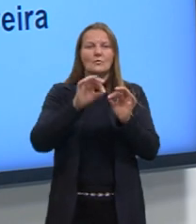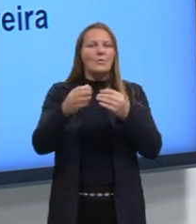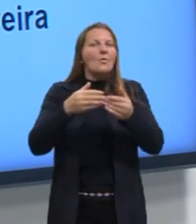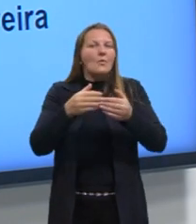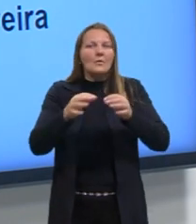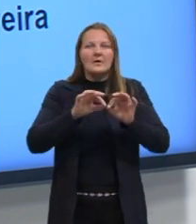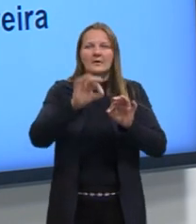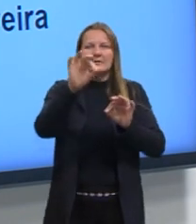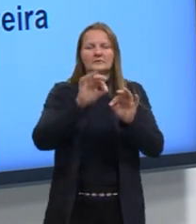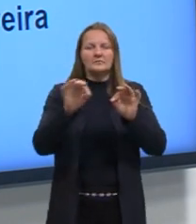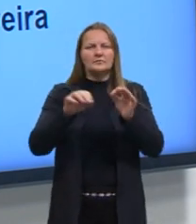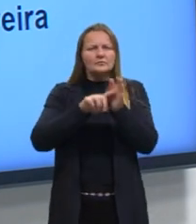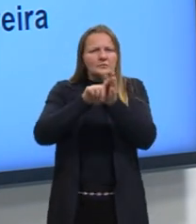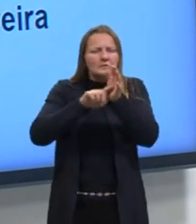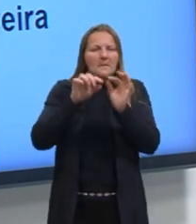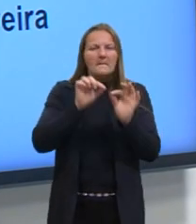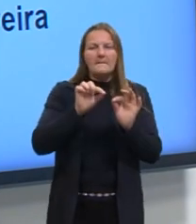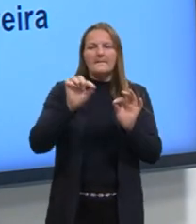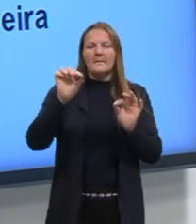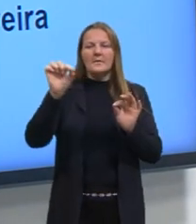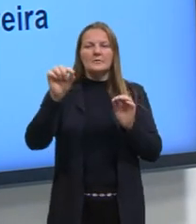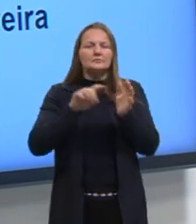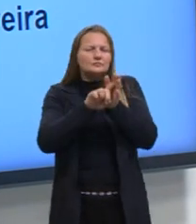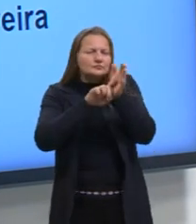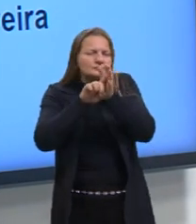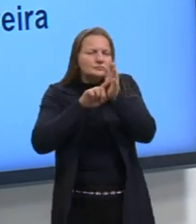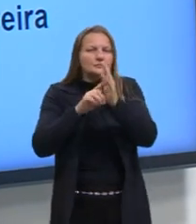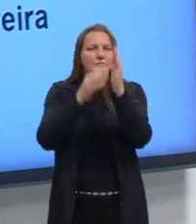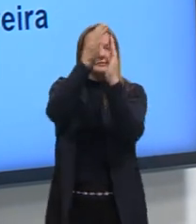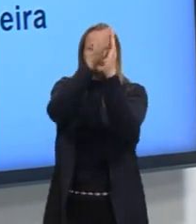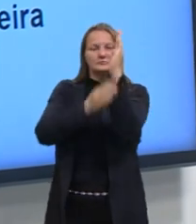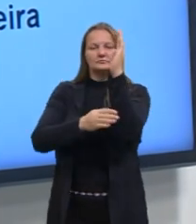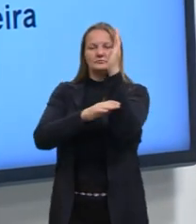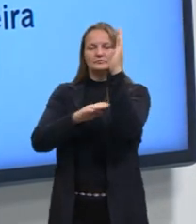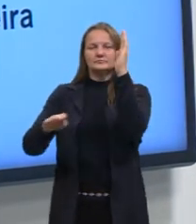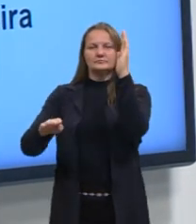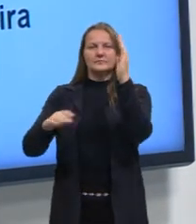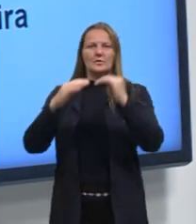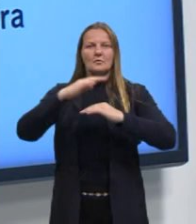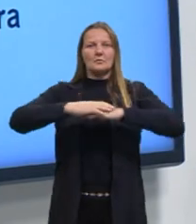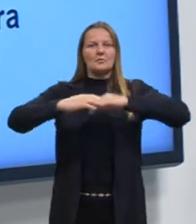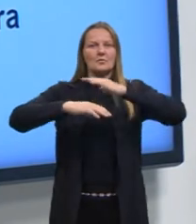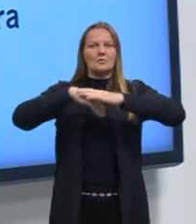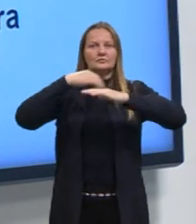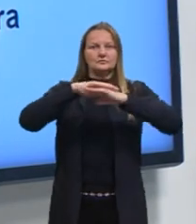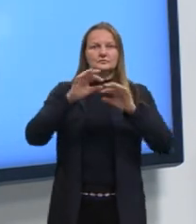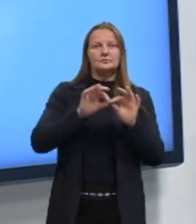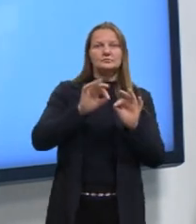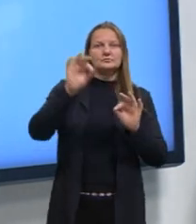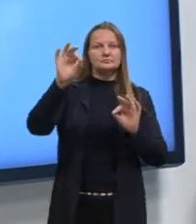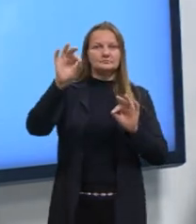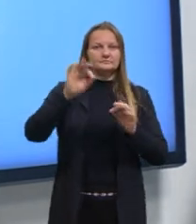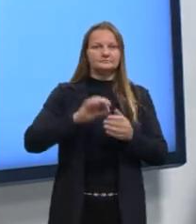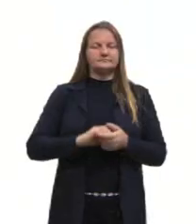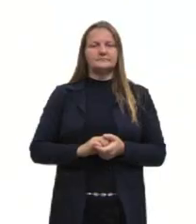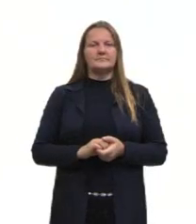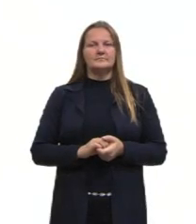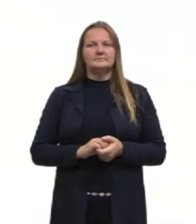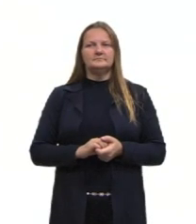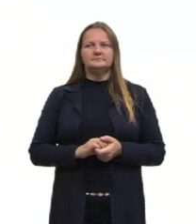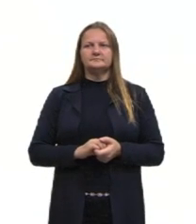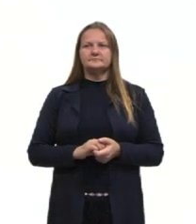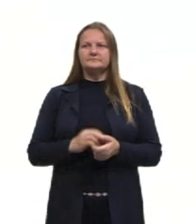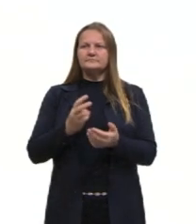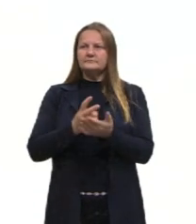analisando seus pontos analisando o plano cartesiano né a formação dessa reta Então para nós